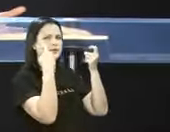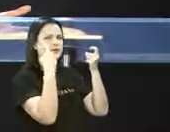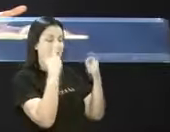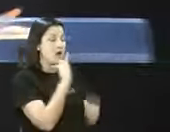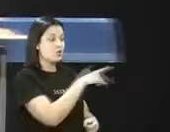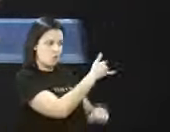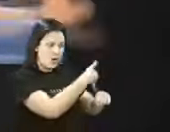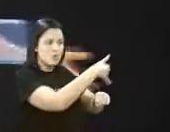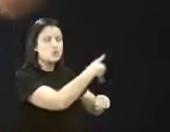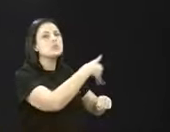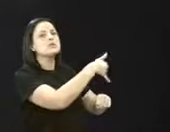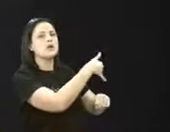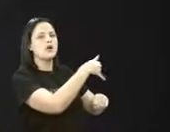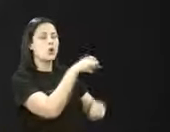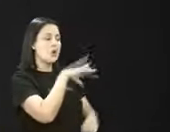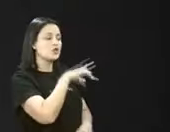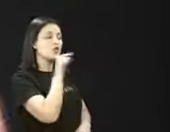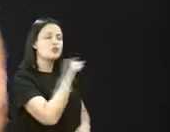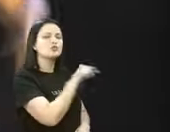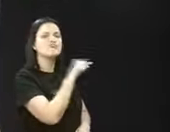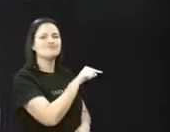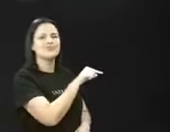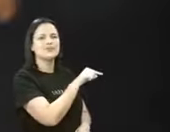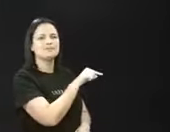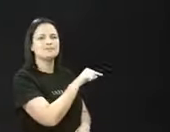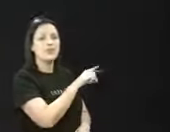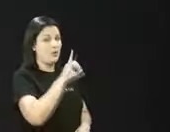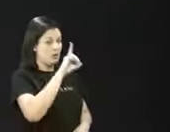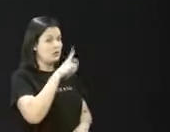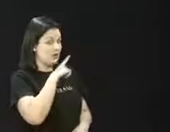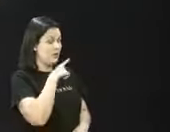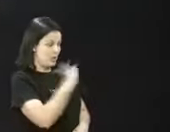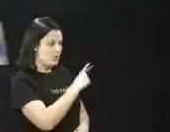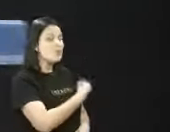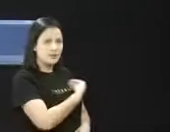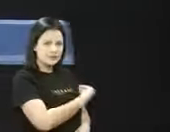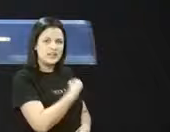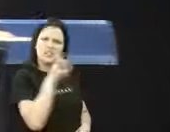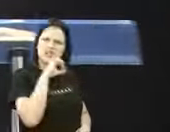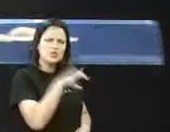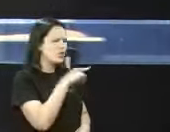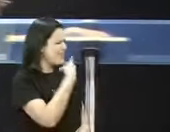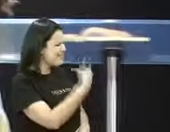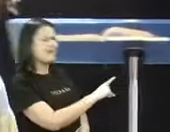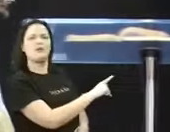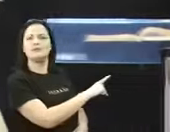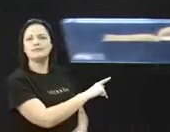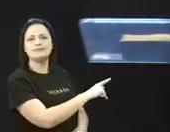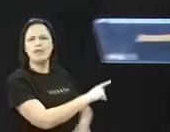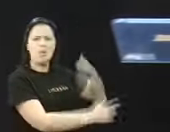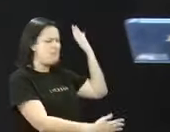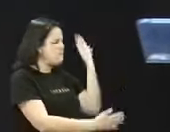sua não se encaixa em mais ninguém. Fala para ele, o que Deus tem na tua vida, tem só contigo. Diz para ele, não